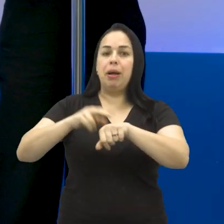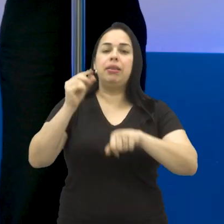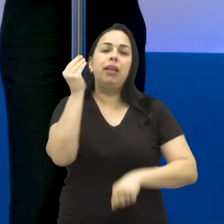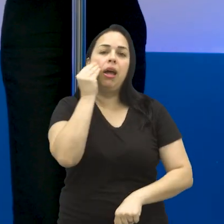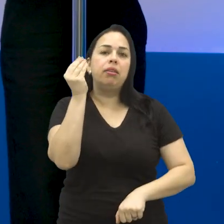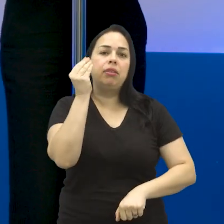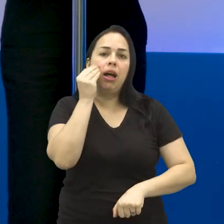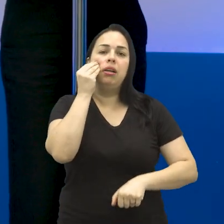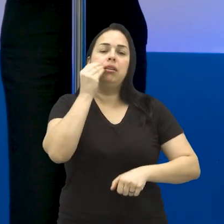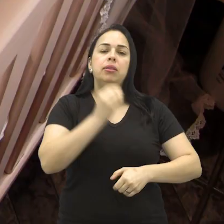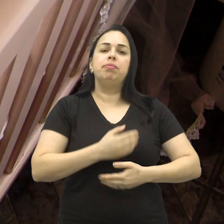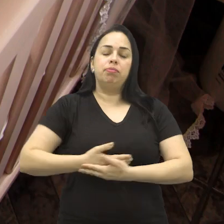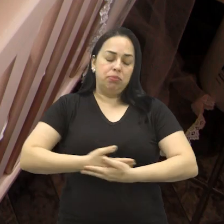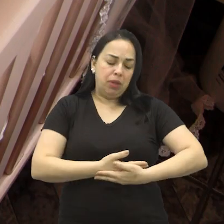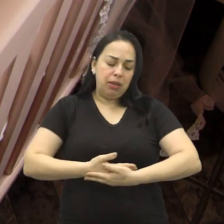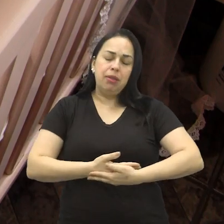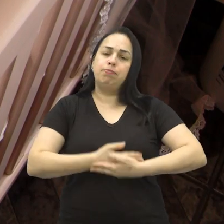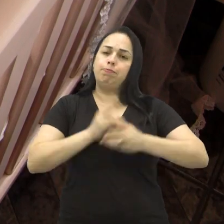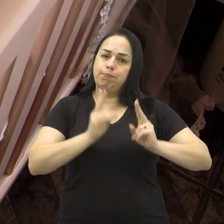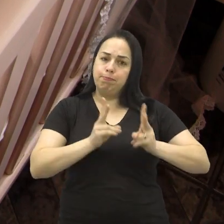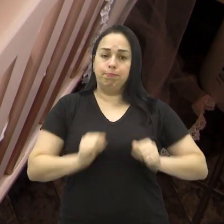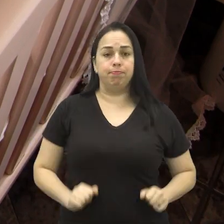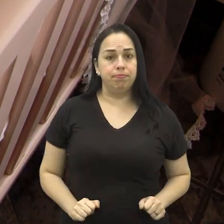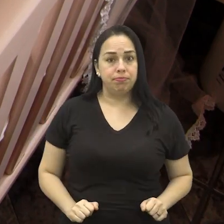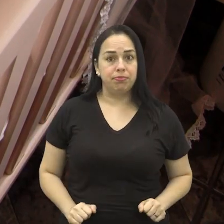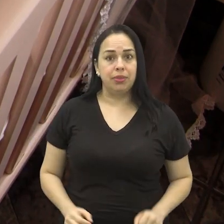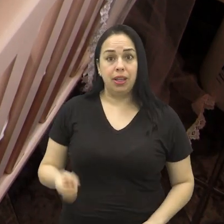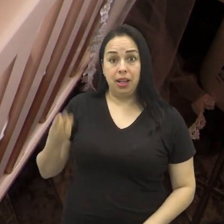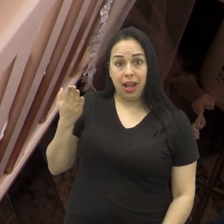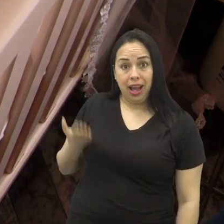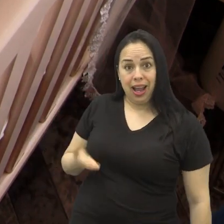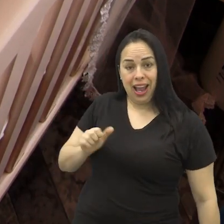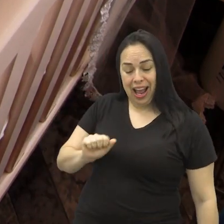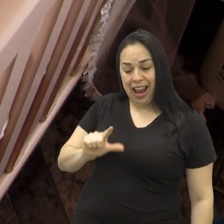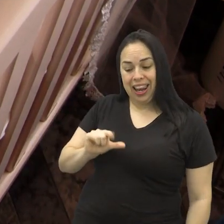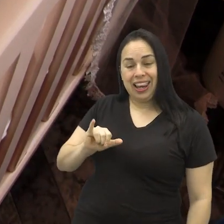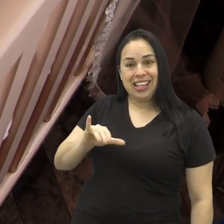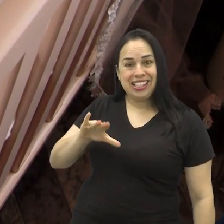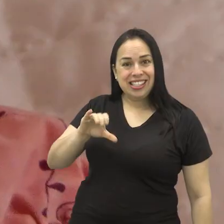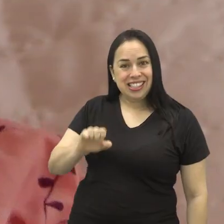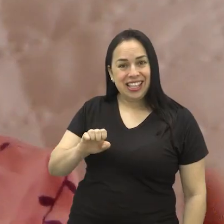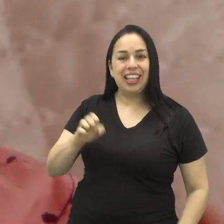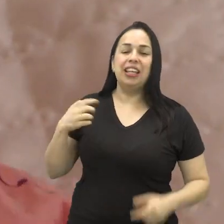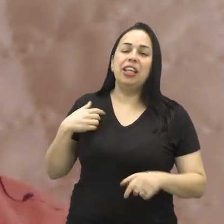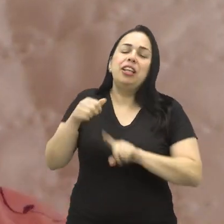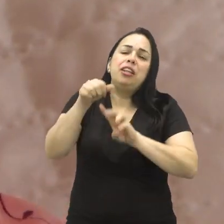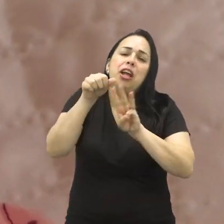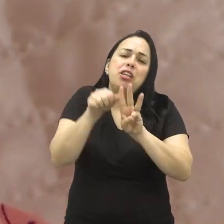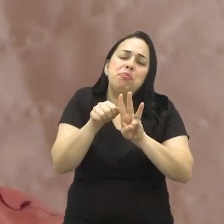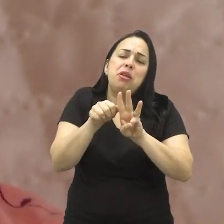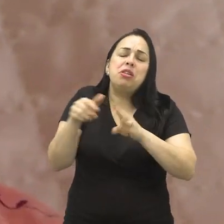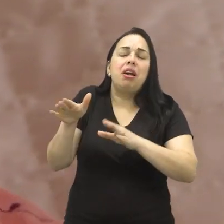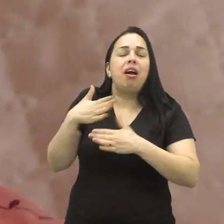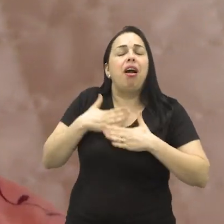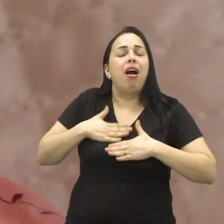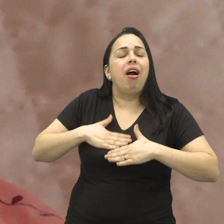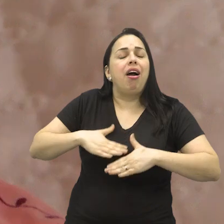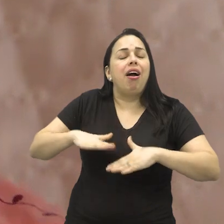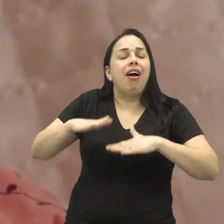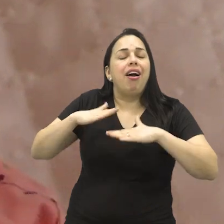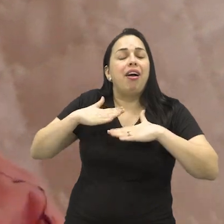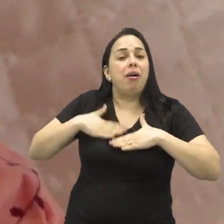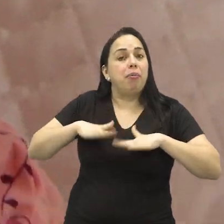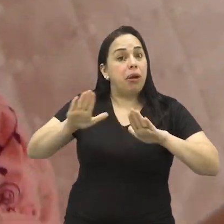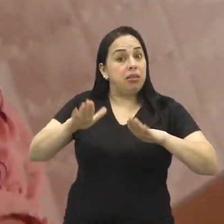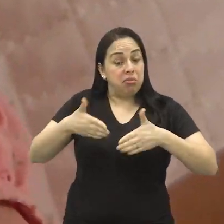reduzir esses números. Essa é a Lise. Ela tem 3 meses de vida. Quem a vê assim, nessa